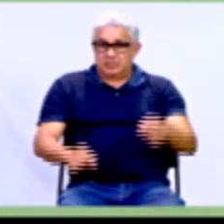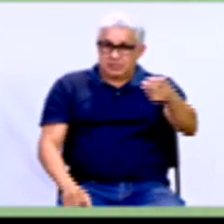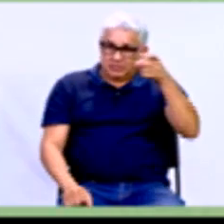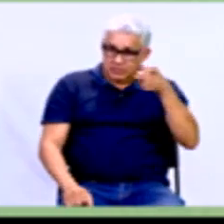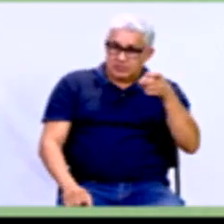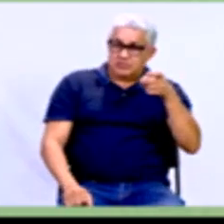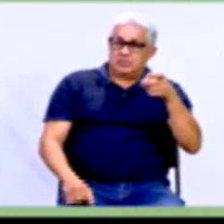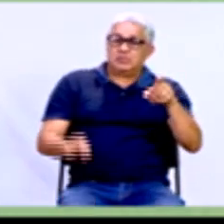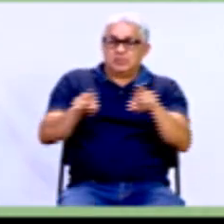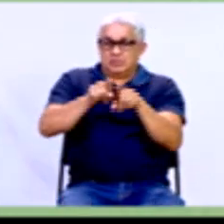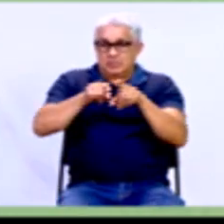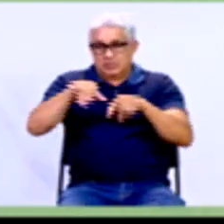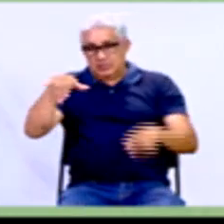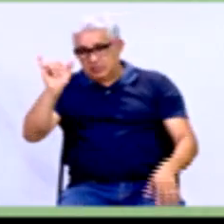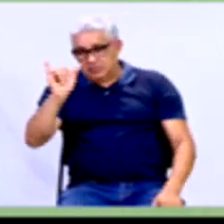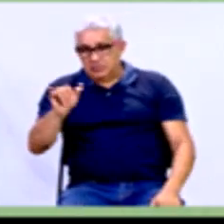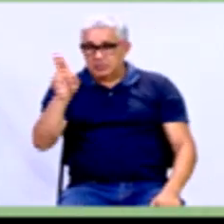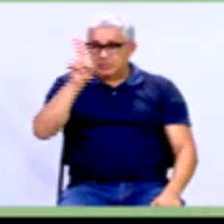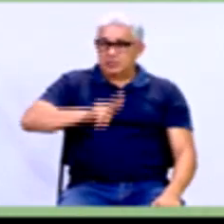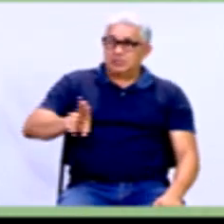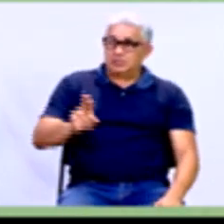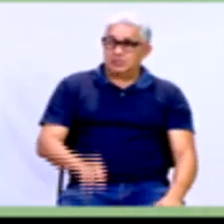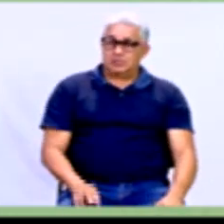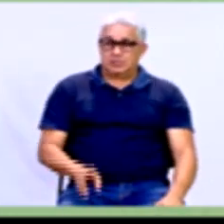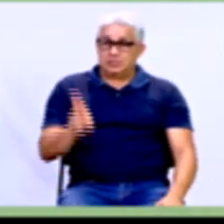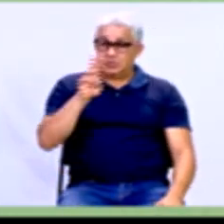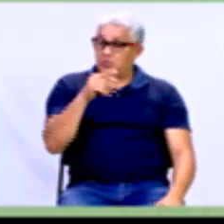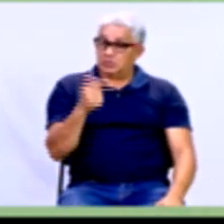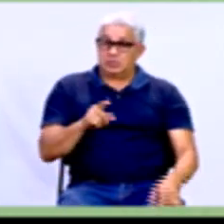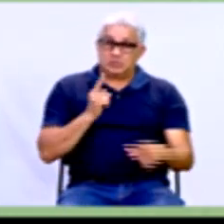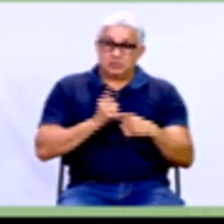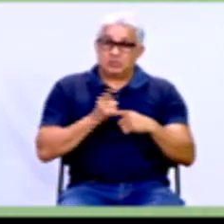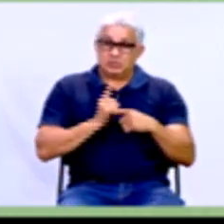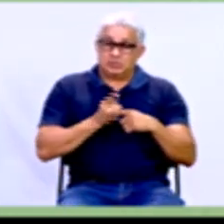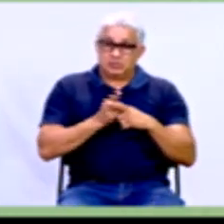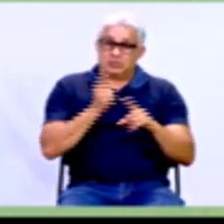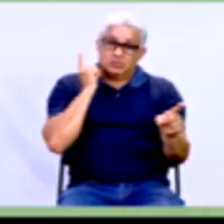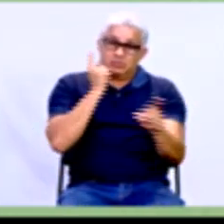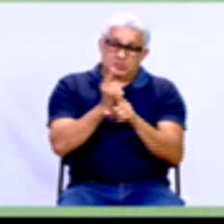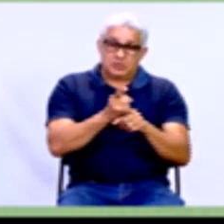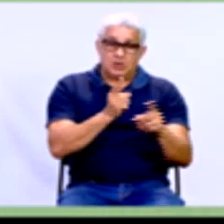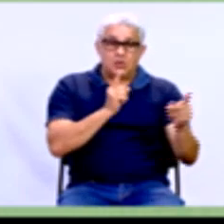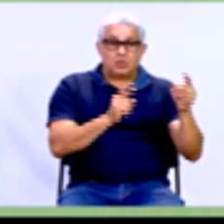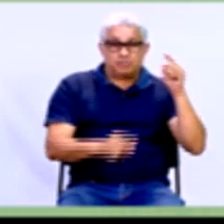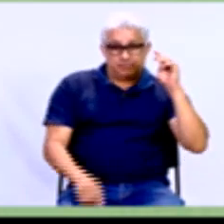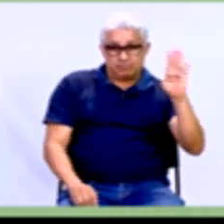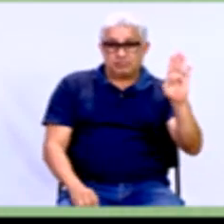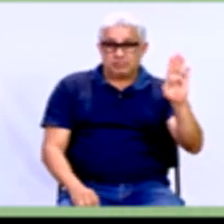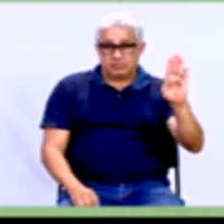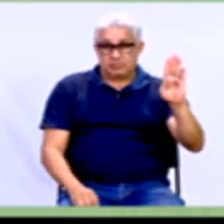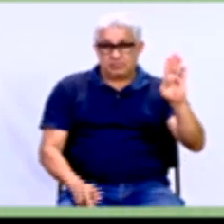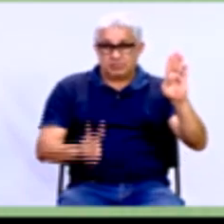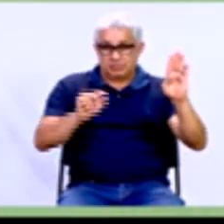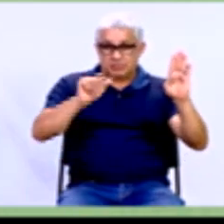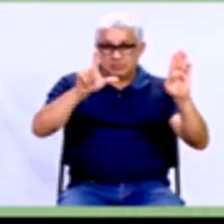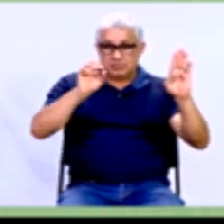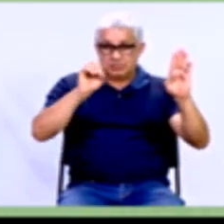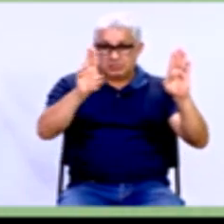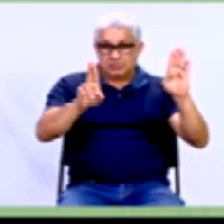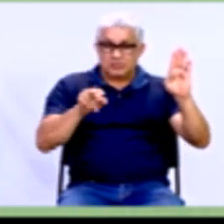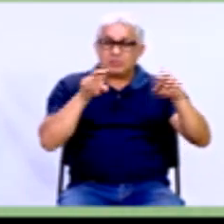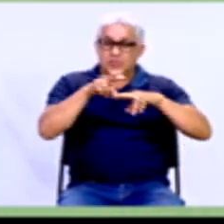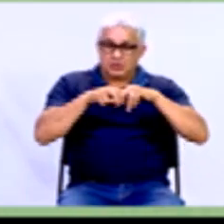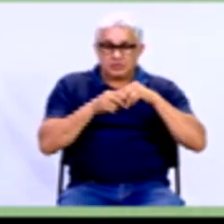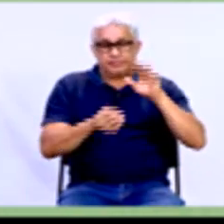gente não usou ela ainda, mas ela já está aqui porque a gente vai achar quando a gente for encontrar o b, o valor de b, tá? Então, por isso que ela já fica